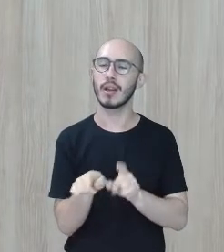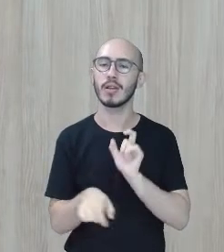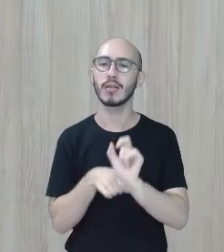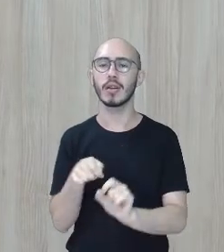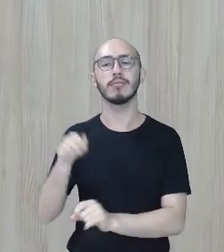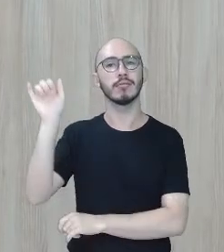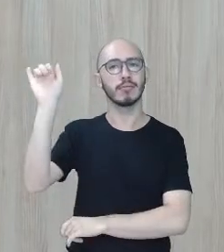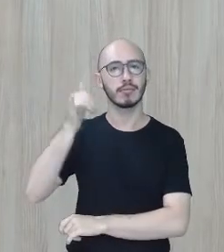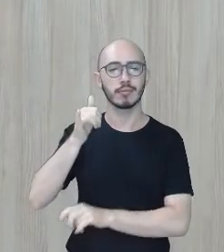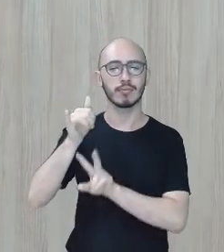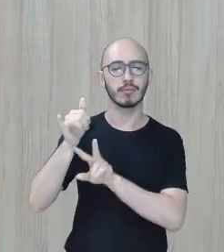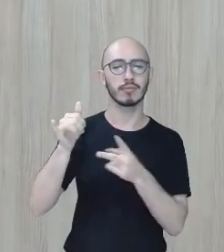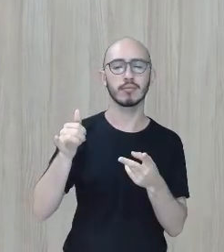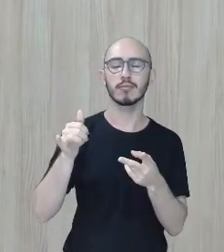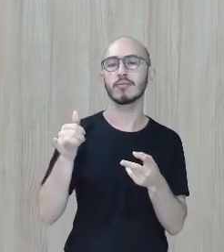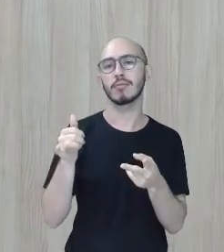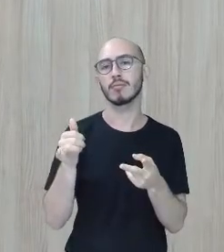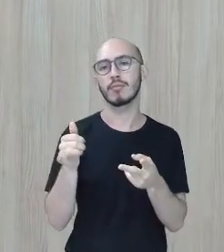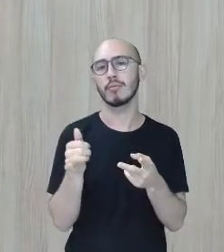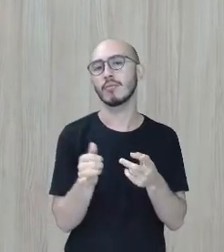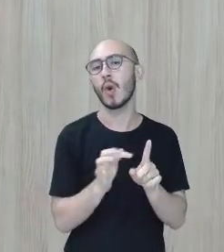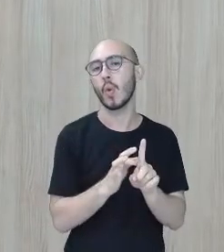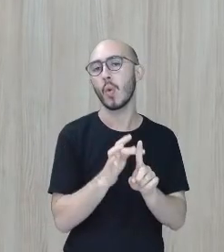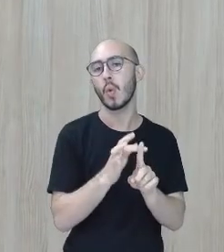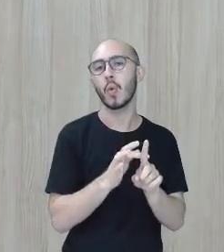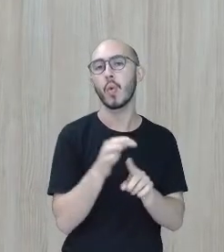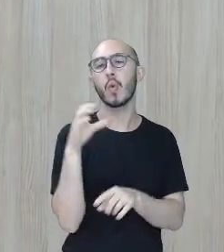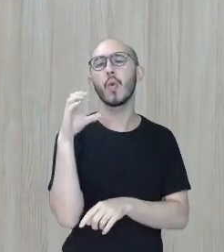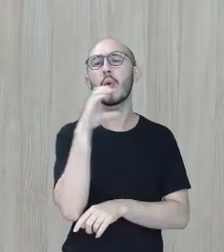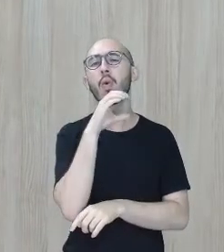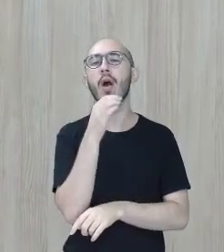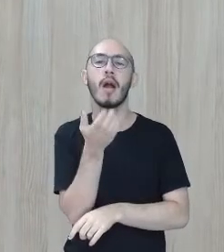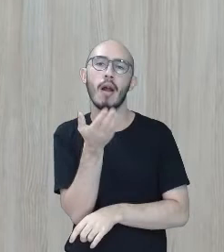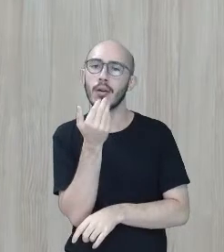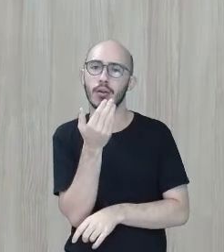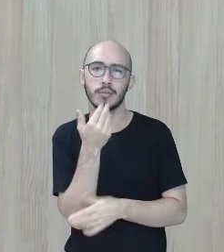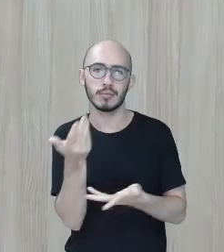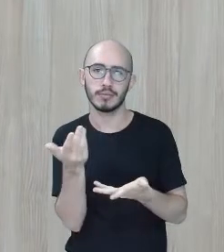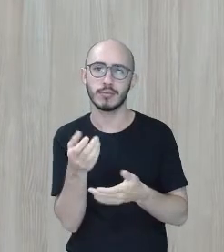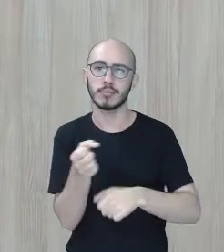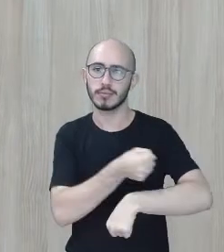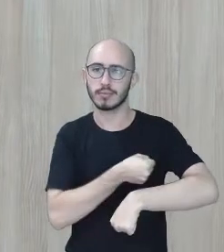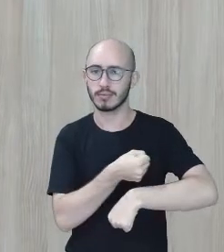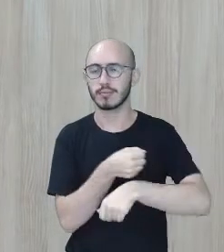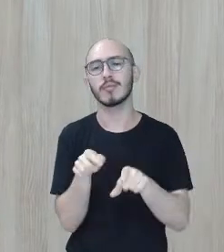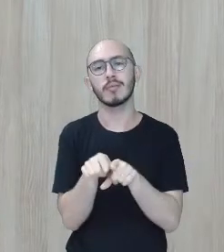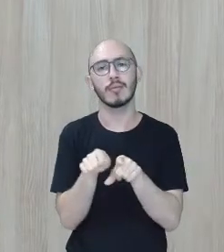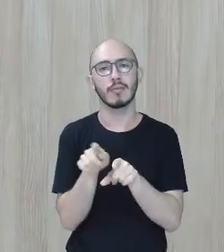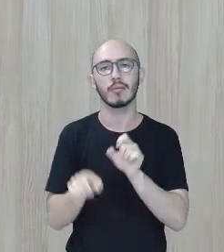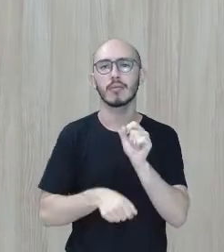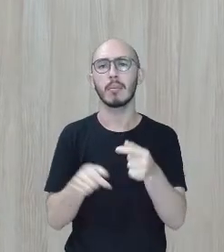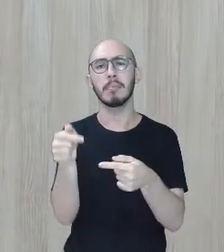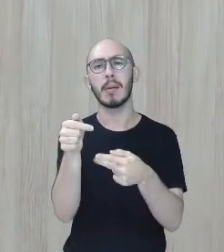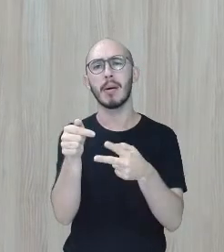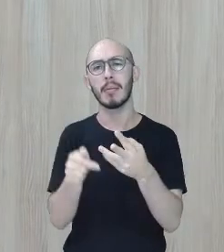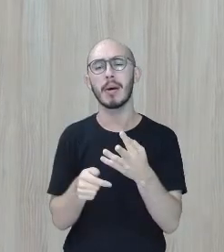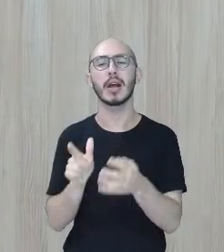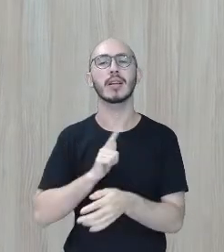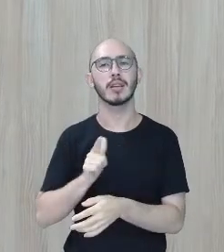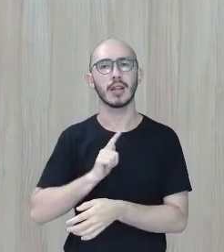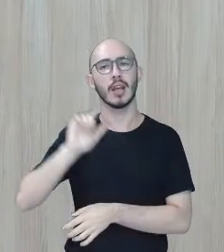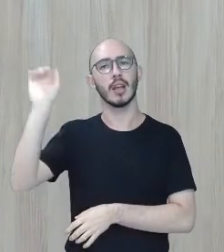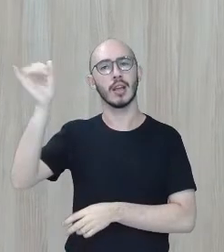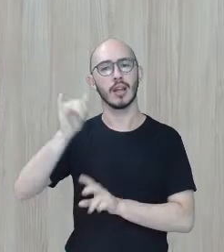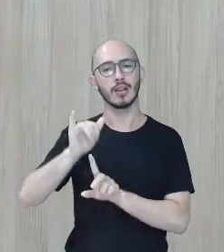para aquecer os nossos alimentos até chegar ao cozimento. Então, todas essas formas de transformação